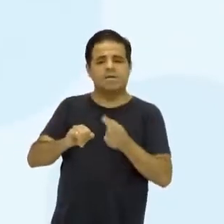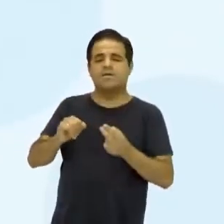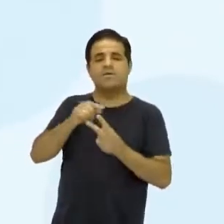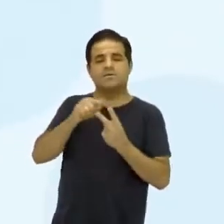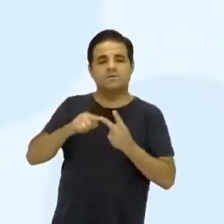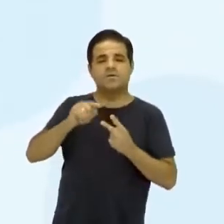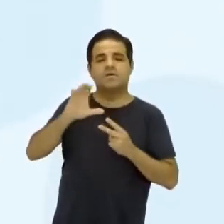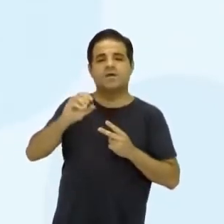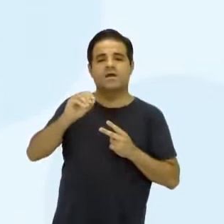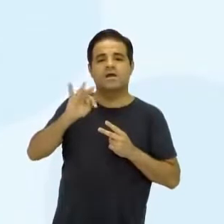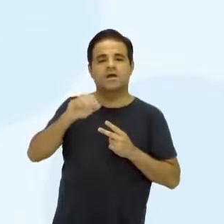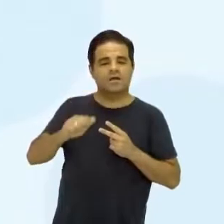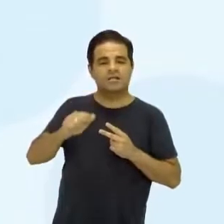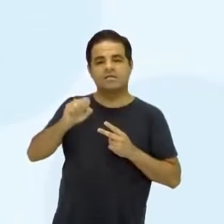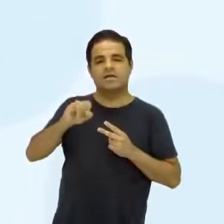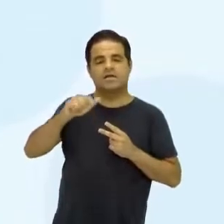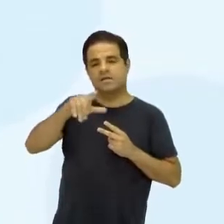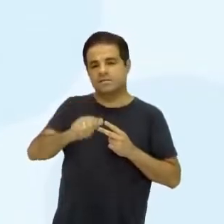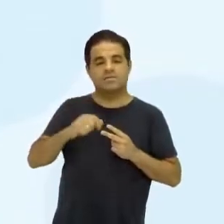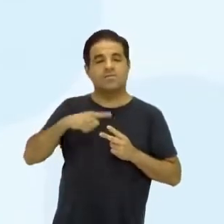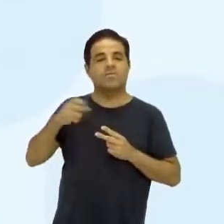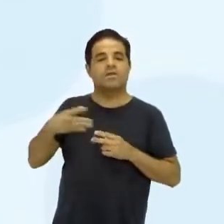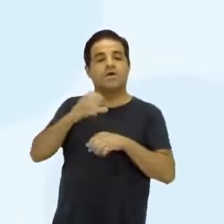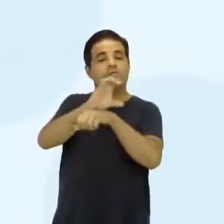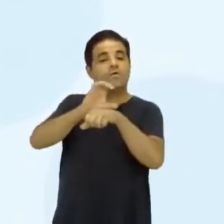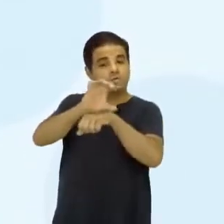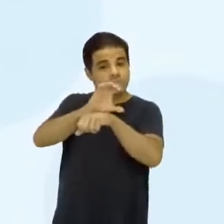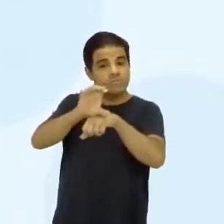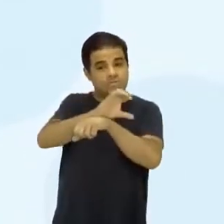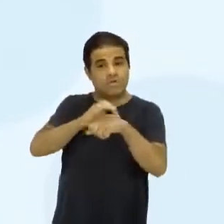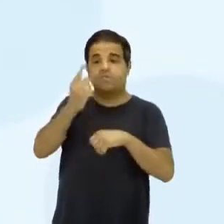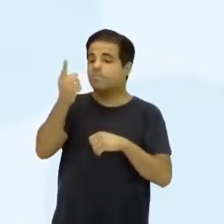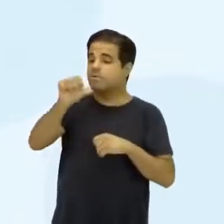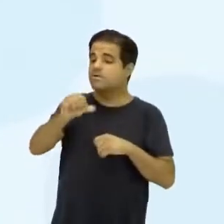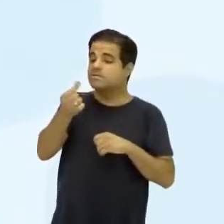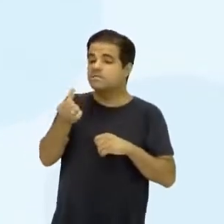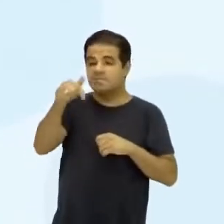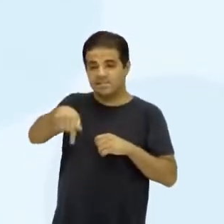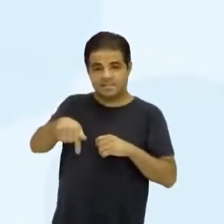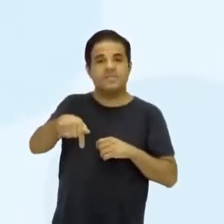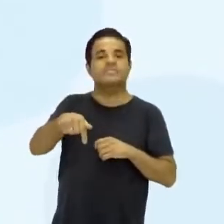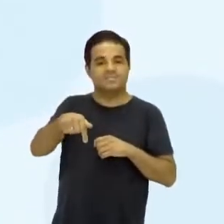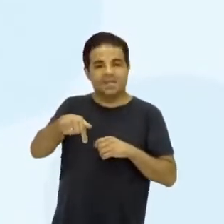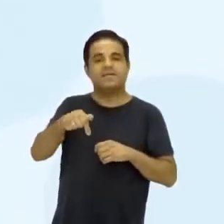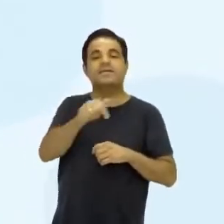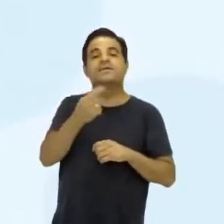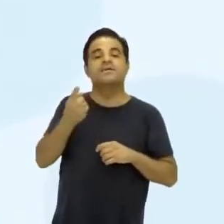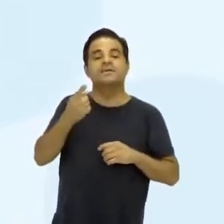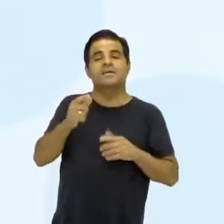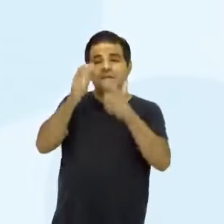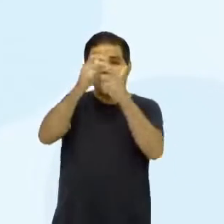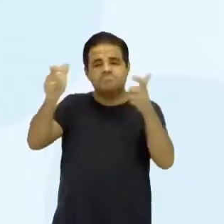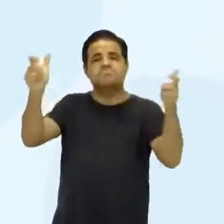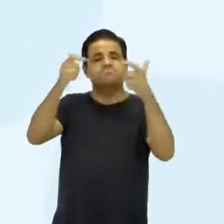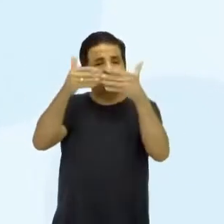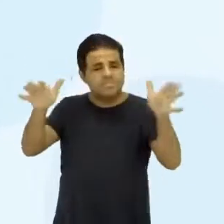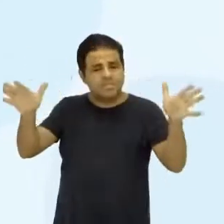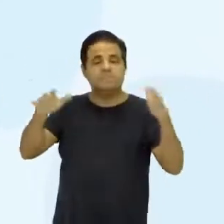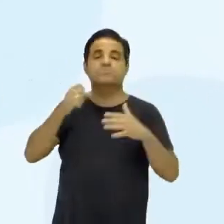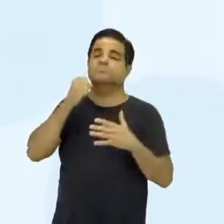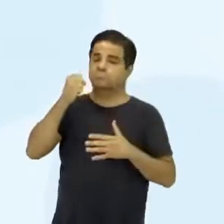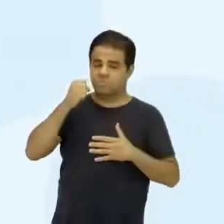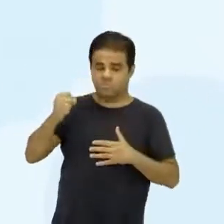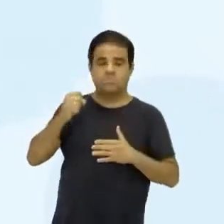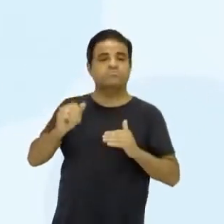pouquinho do Costa e Silva. No Costa e Silva, a gente tem uma nova Constituição, que é de 1967, onde ele amplia os poderes